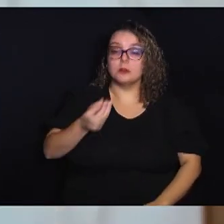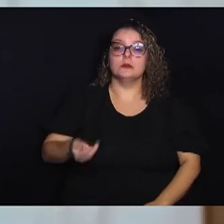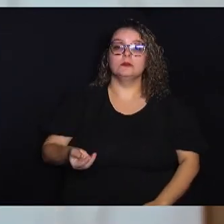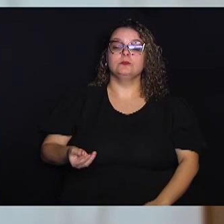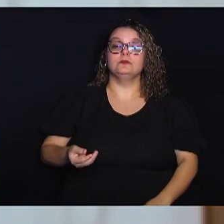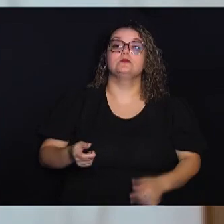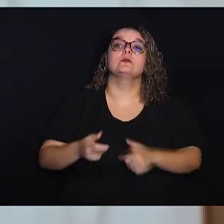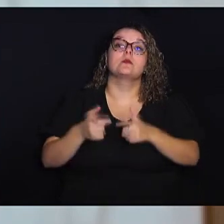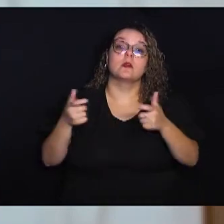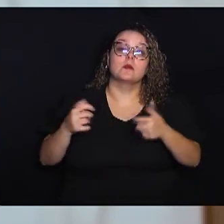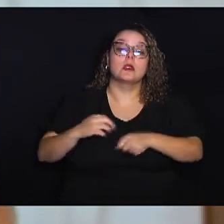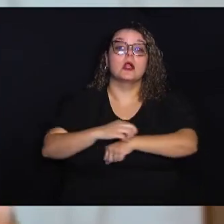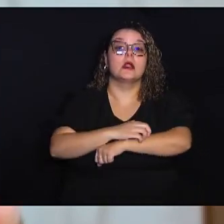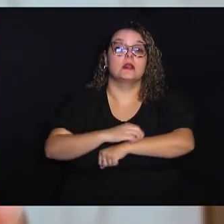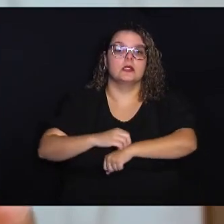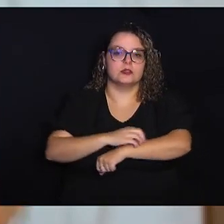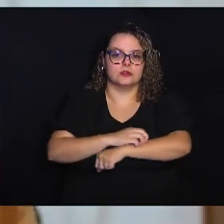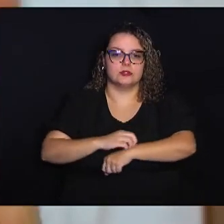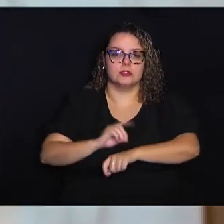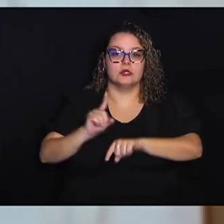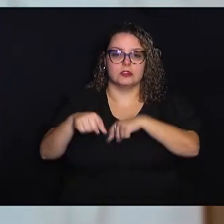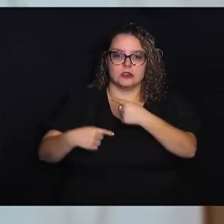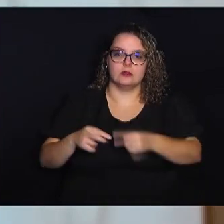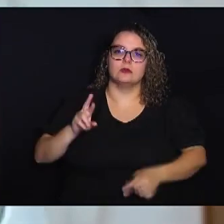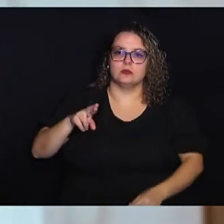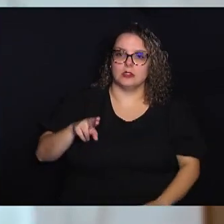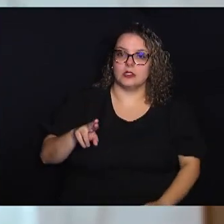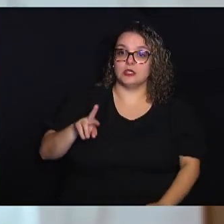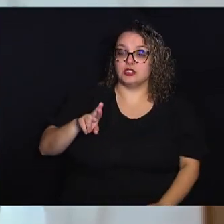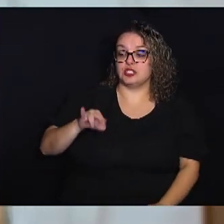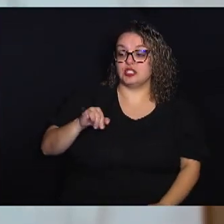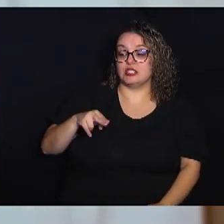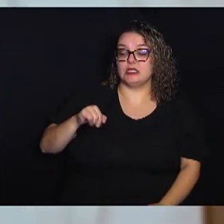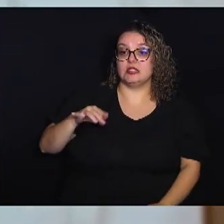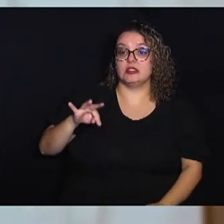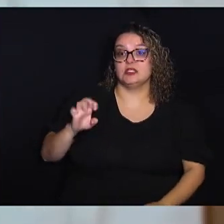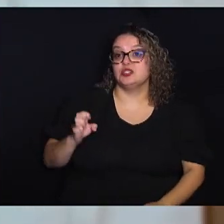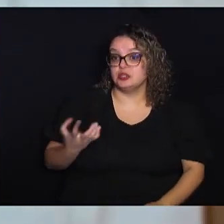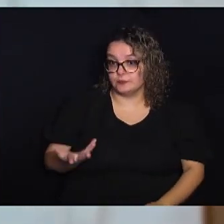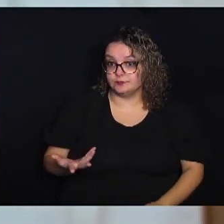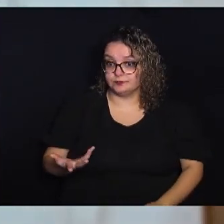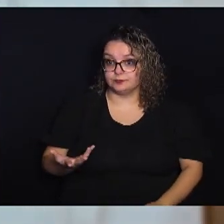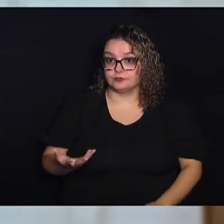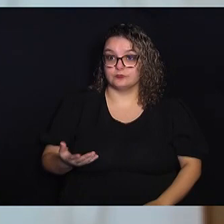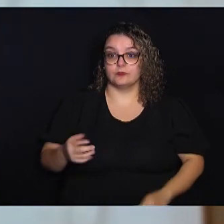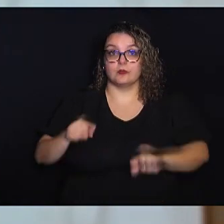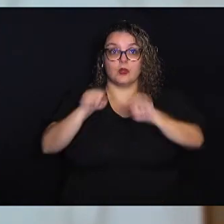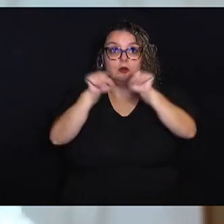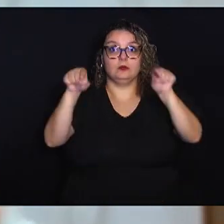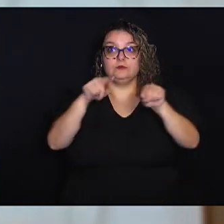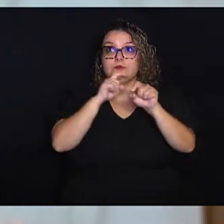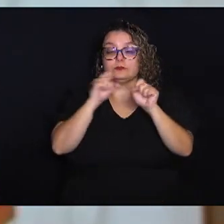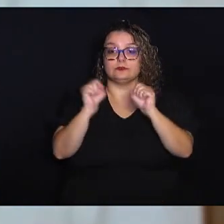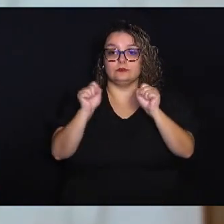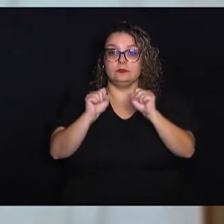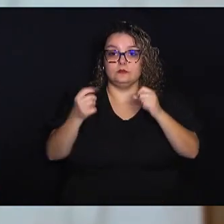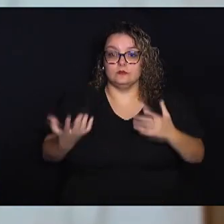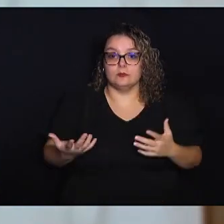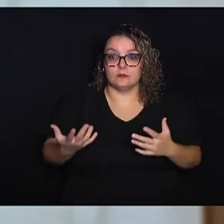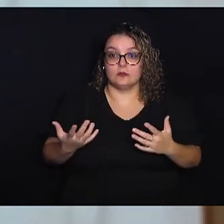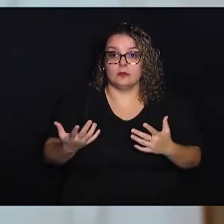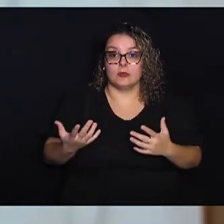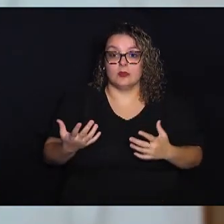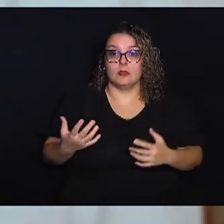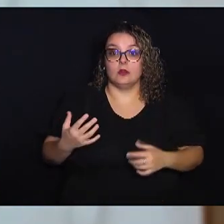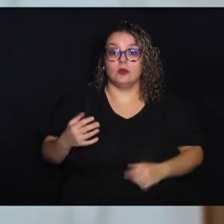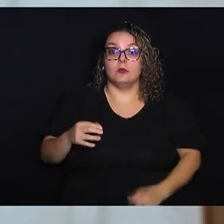maioria das vezes alérgico. Existem outras causas de rinite também. Por exemplo, pessoas que entram no local que tem um ar-condicionado. Às vezes a pessoa pode ter uma